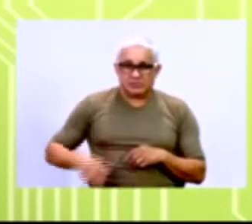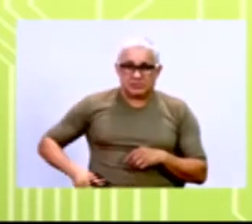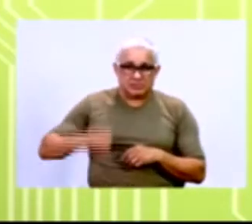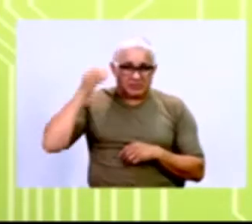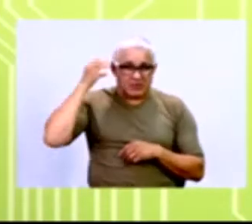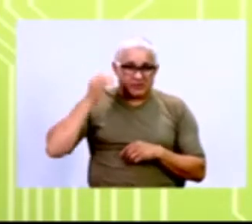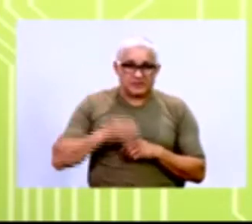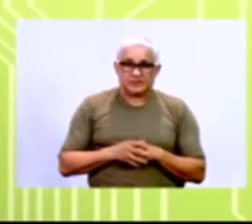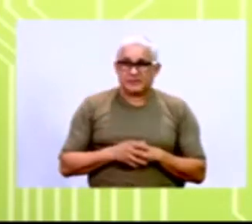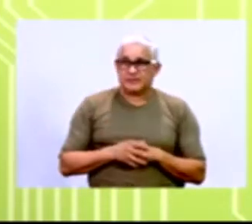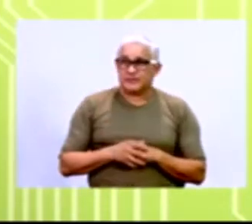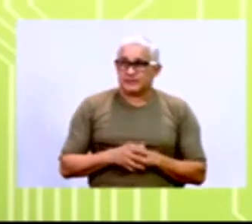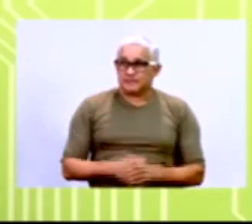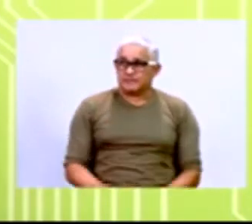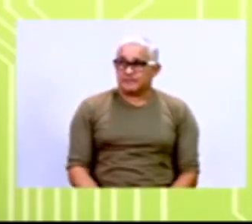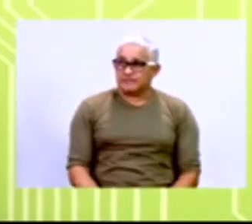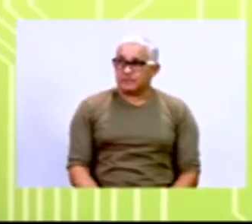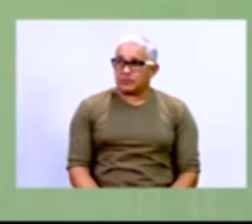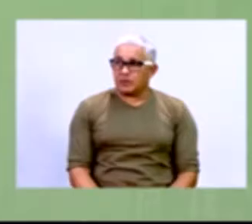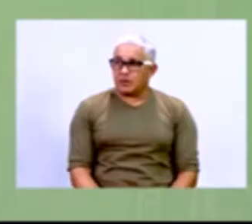num dispositivo portátil.